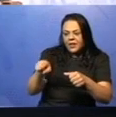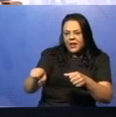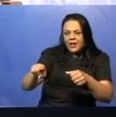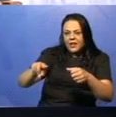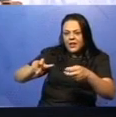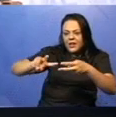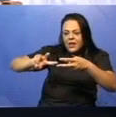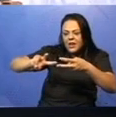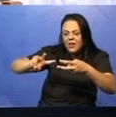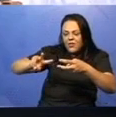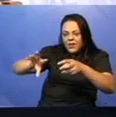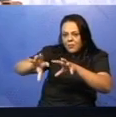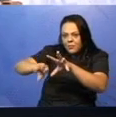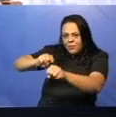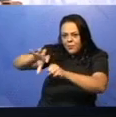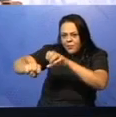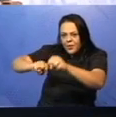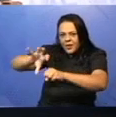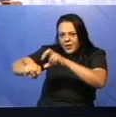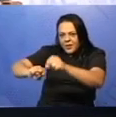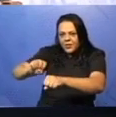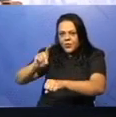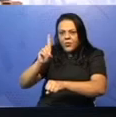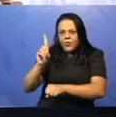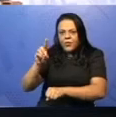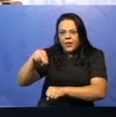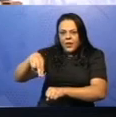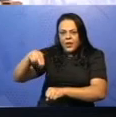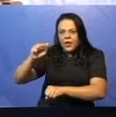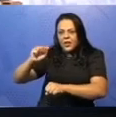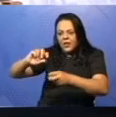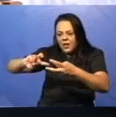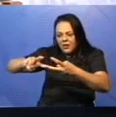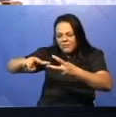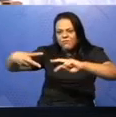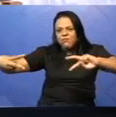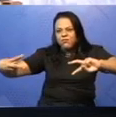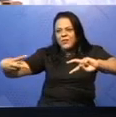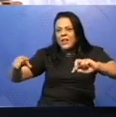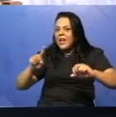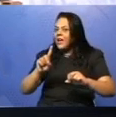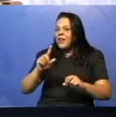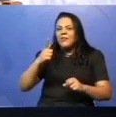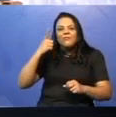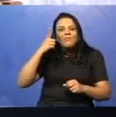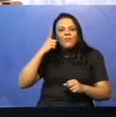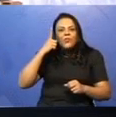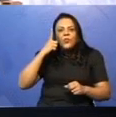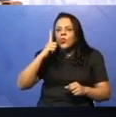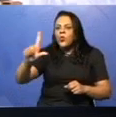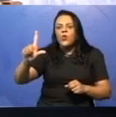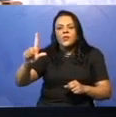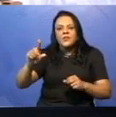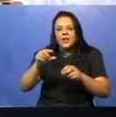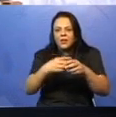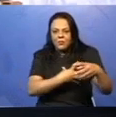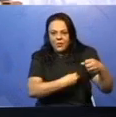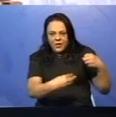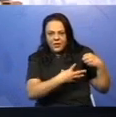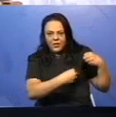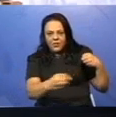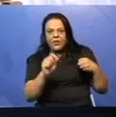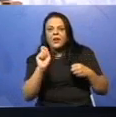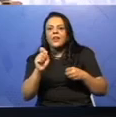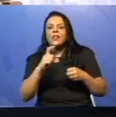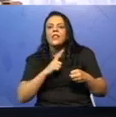ela se reencontra não conseguirem mais cruzar. Quando não tem mais o cruzamento, aí sim formou espécies diferentes. Então, nesse